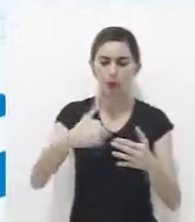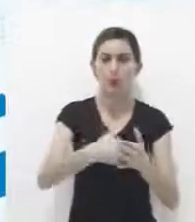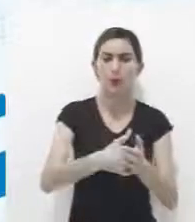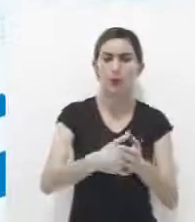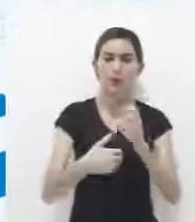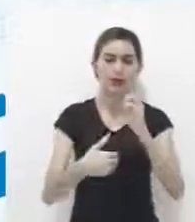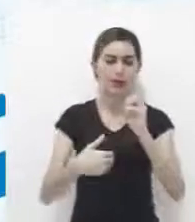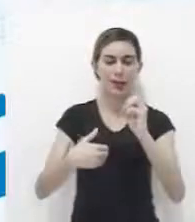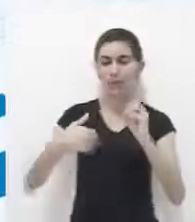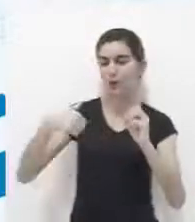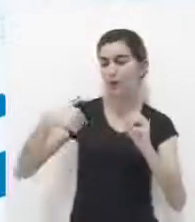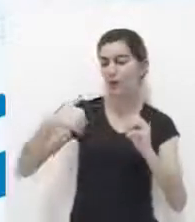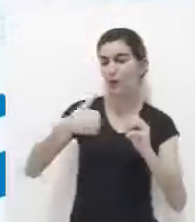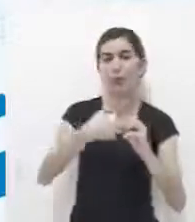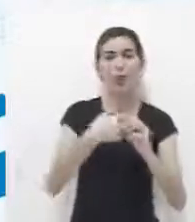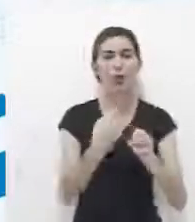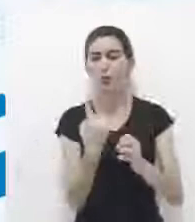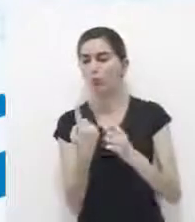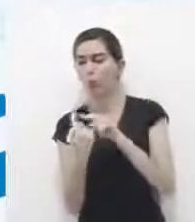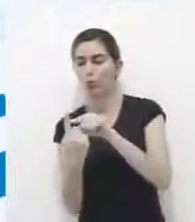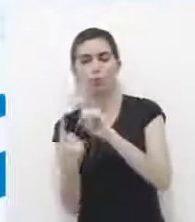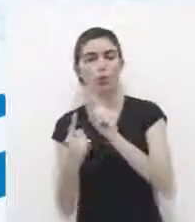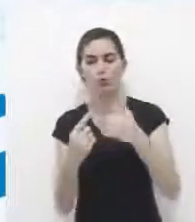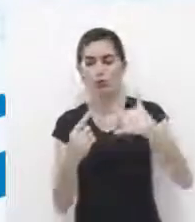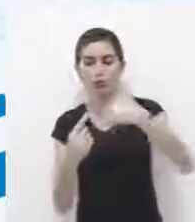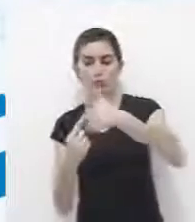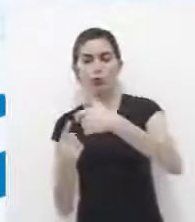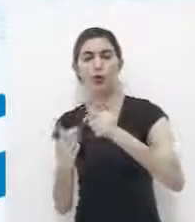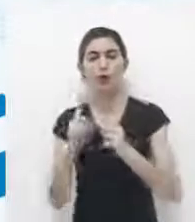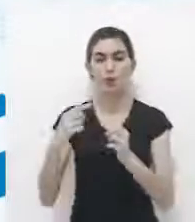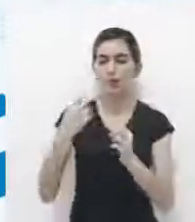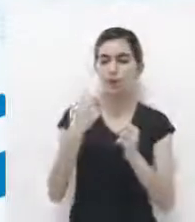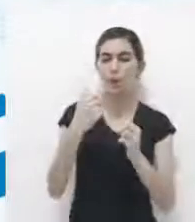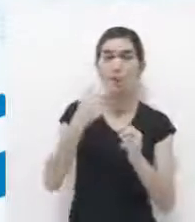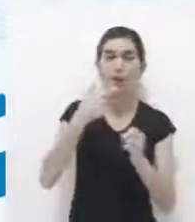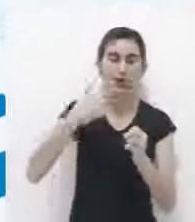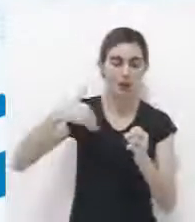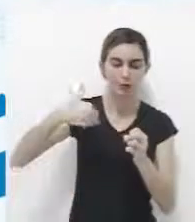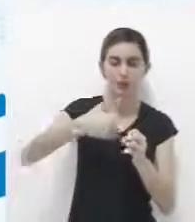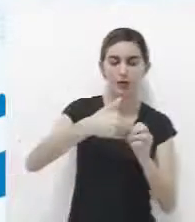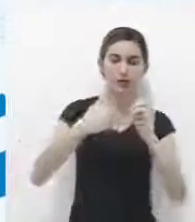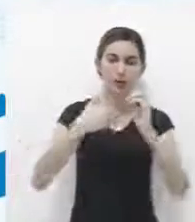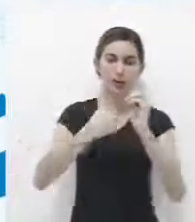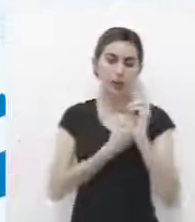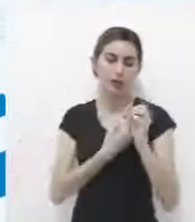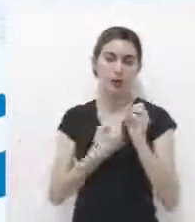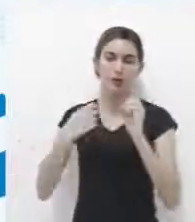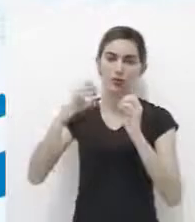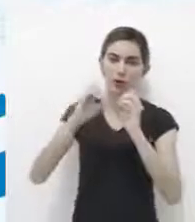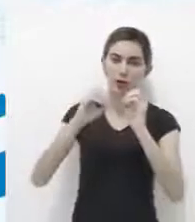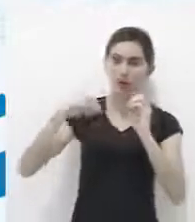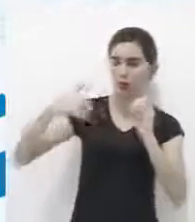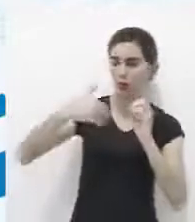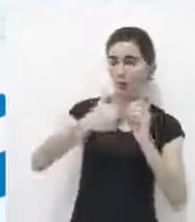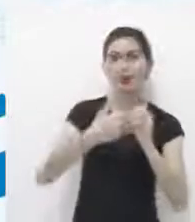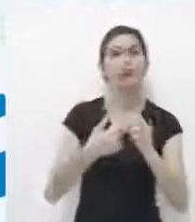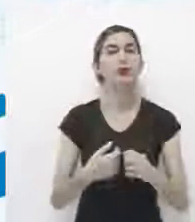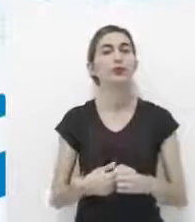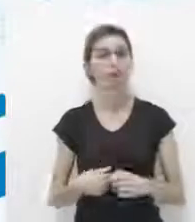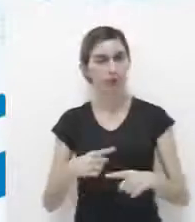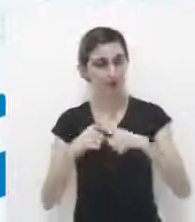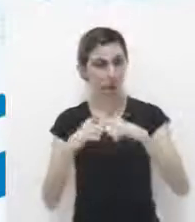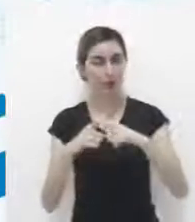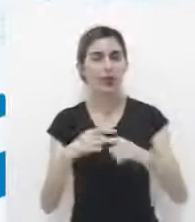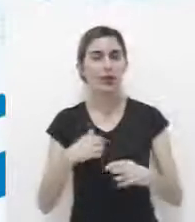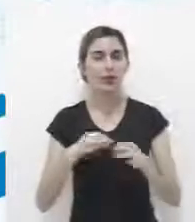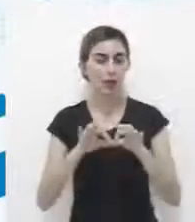se aproximando do 0 e não do 1. Ok, pessoal? Fica a dica aí. Tá joia? Agora, quando eu tenho números